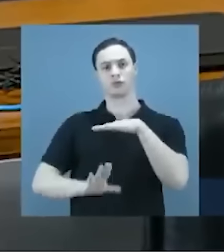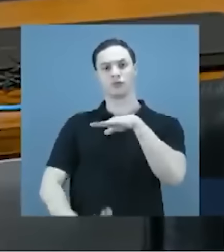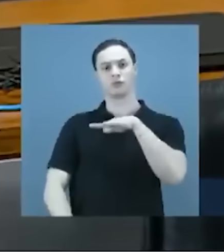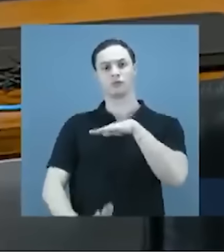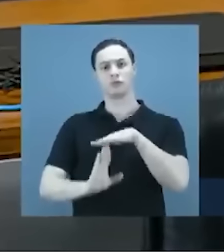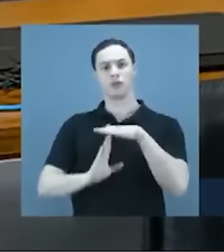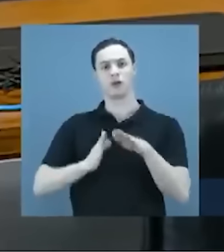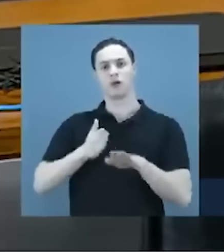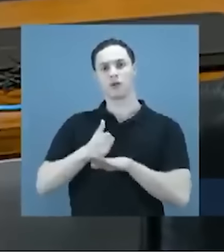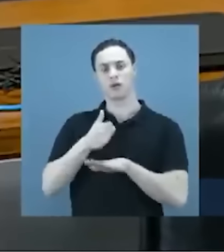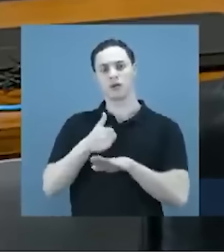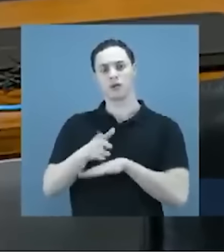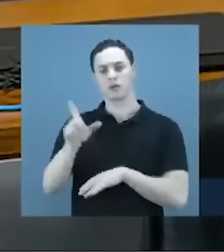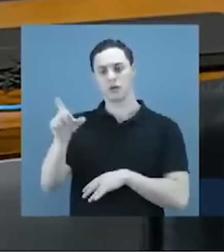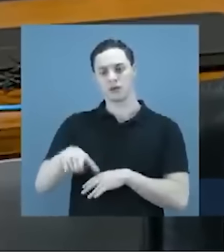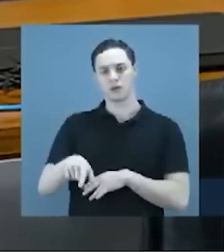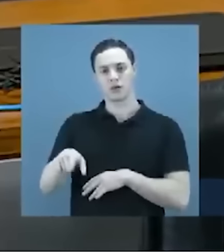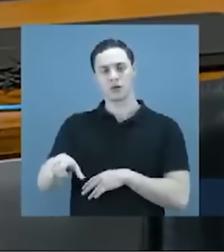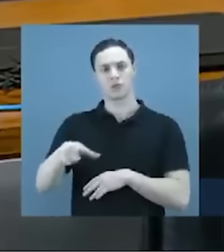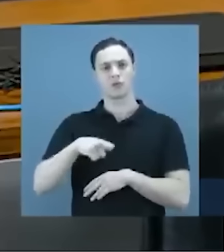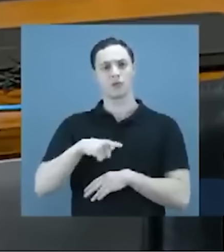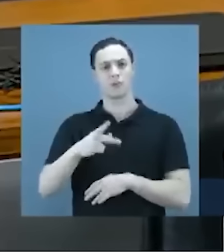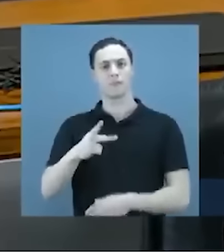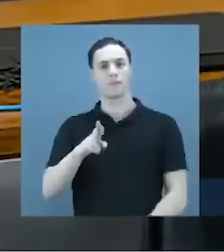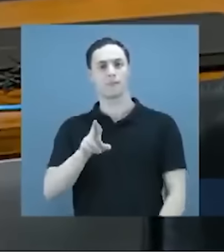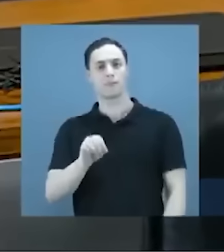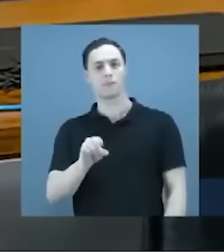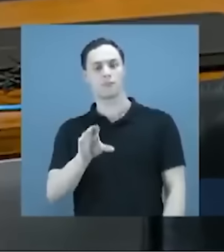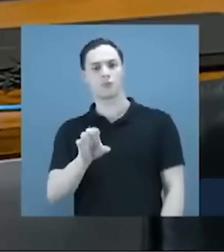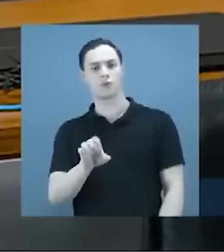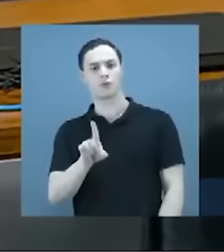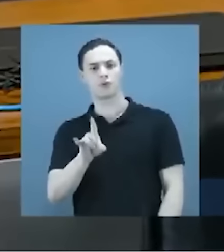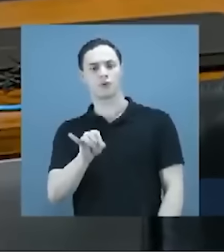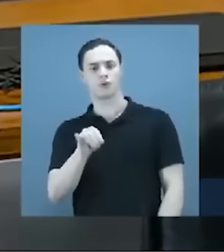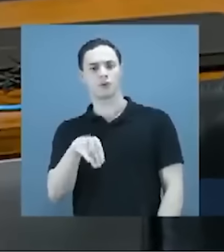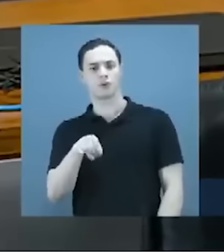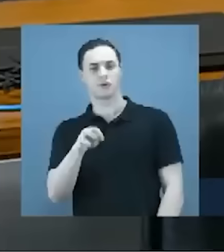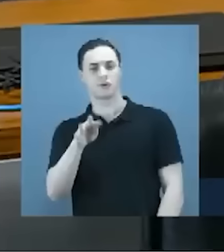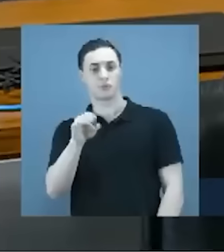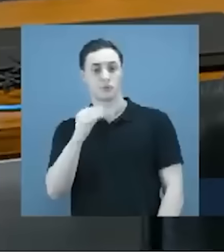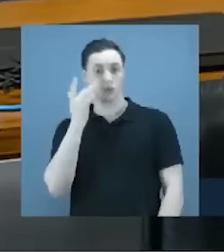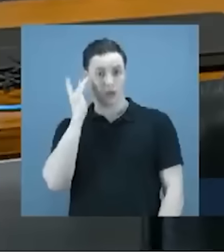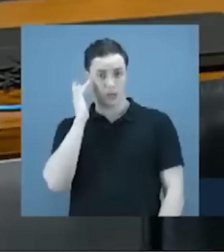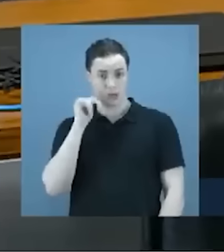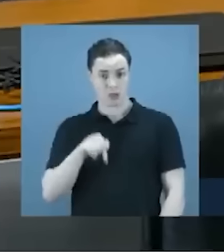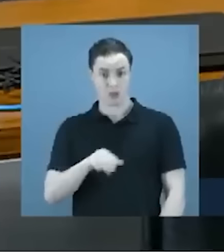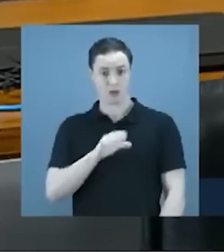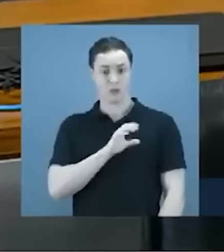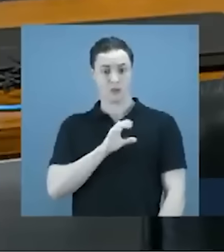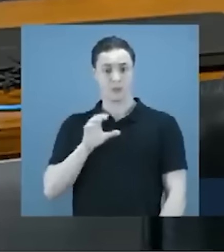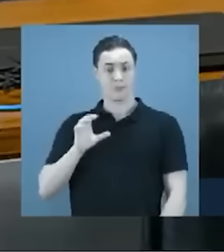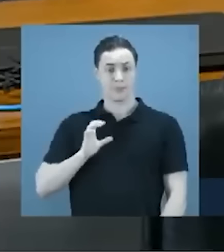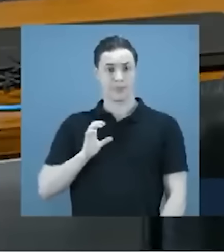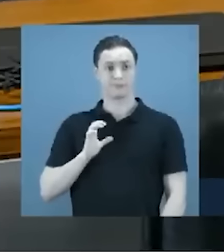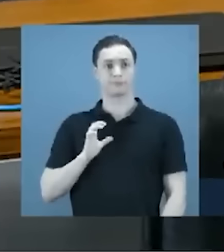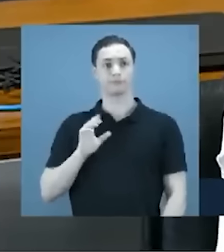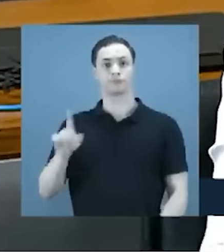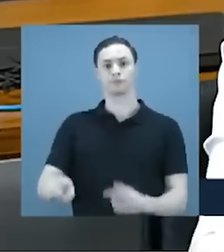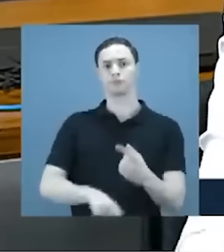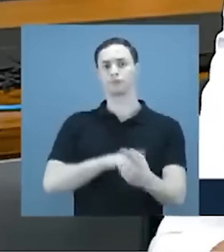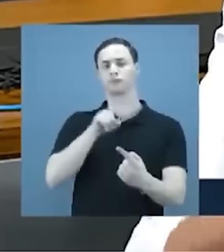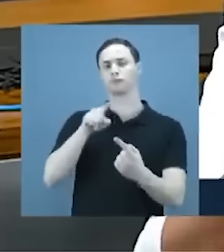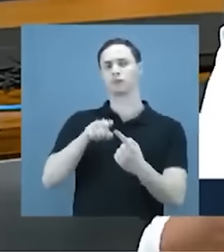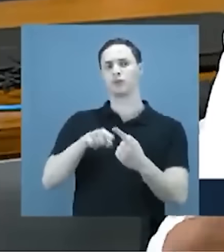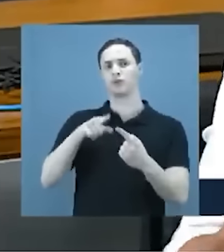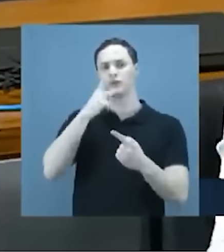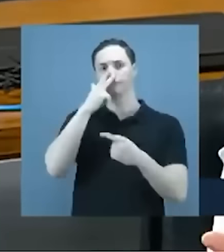cartão a esse tipo de procedimento e eu acho que essa comissão Senadora Soraia ela vem na verdade